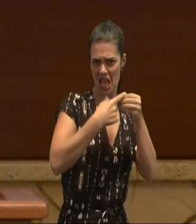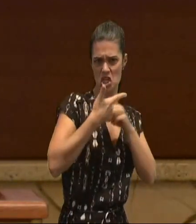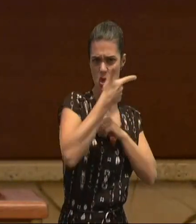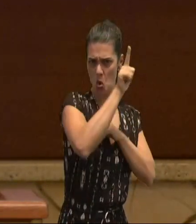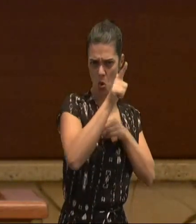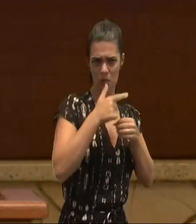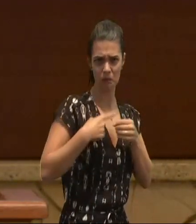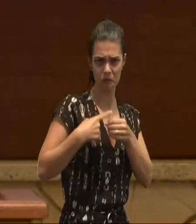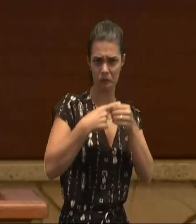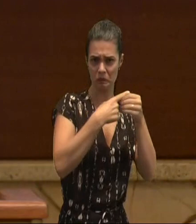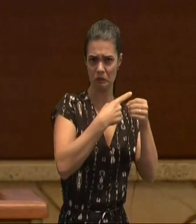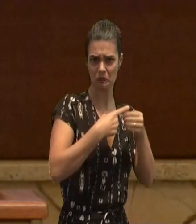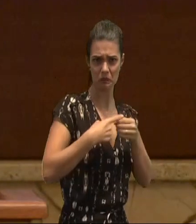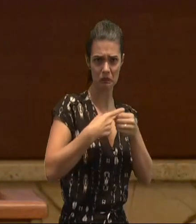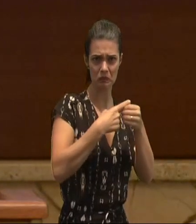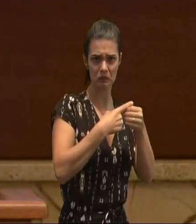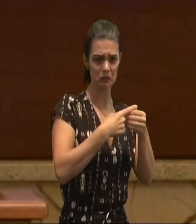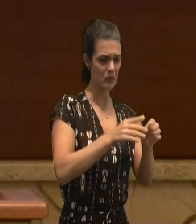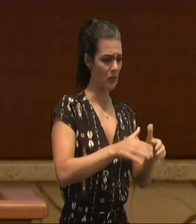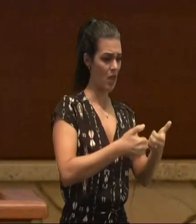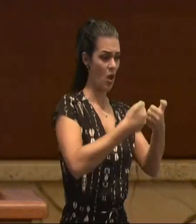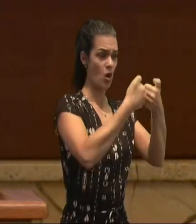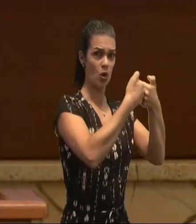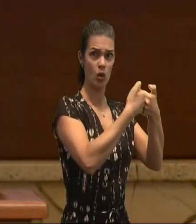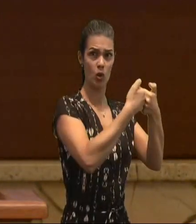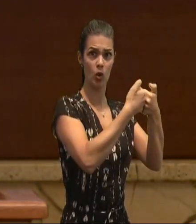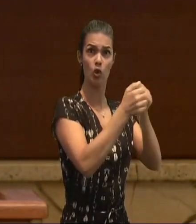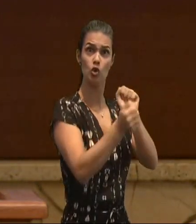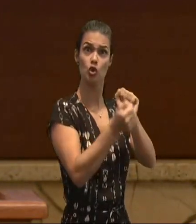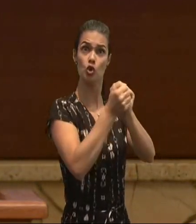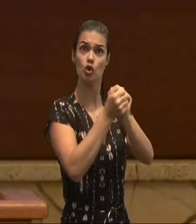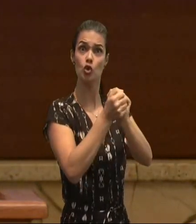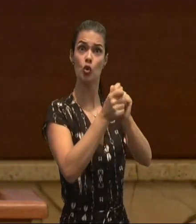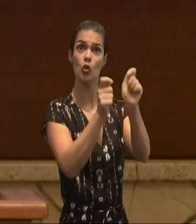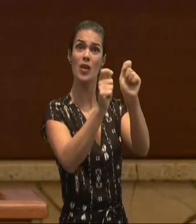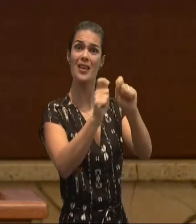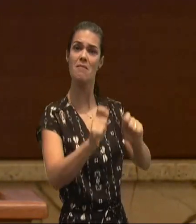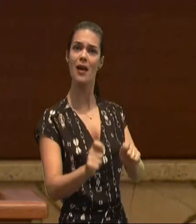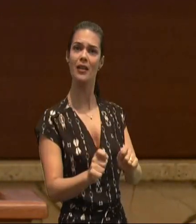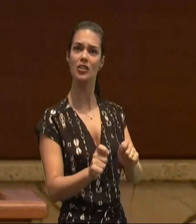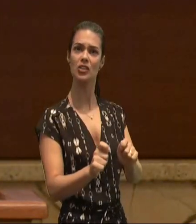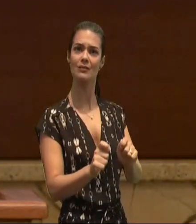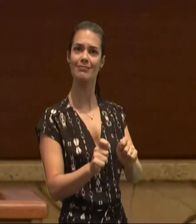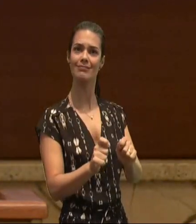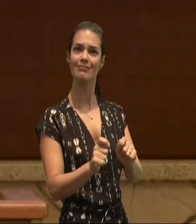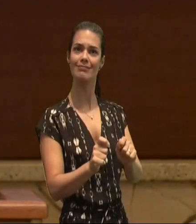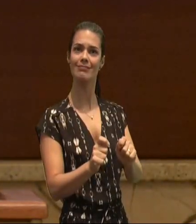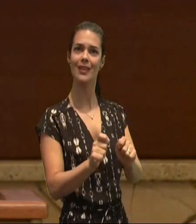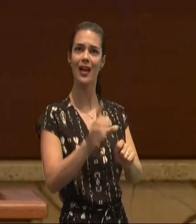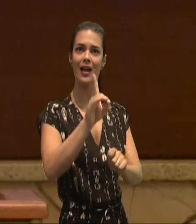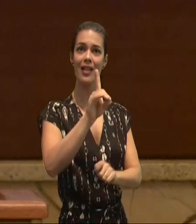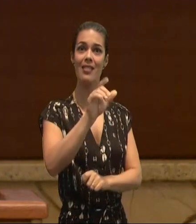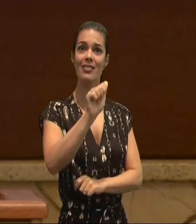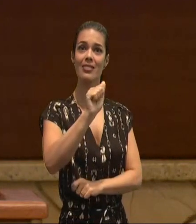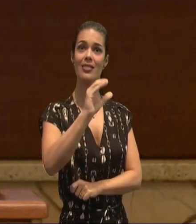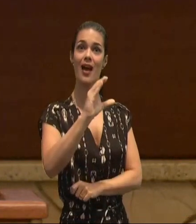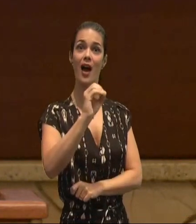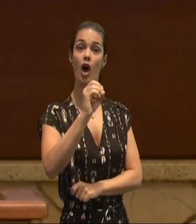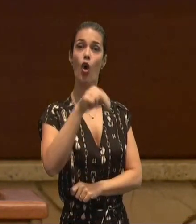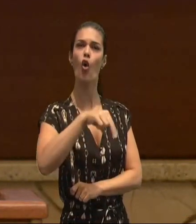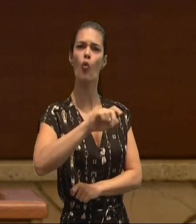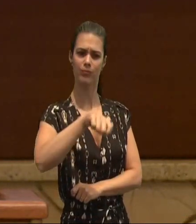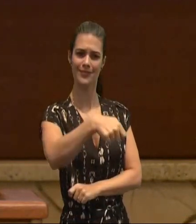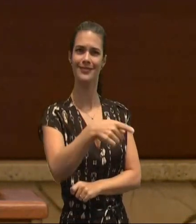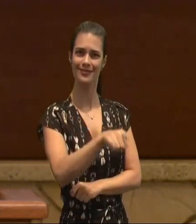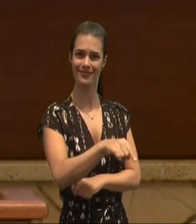e colocaram a arca ao lado do deus filisteu chamado Dagom. E diz a narrativa bíblica que